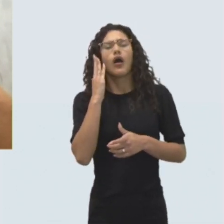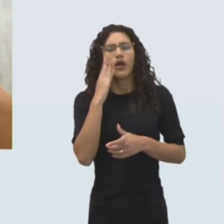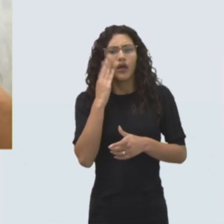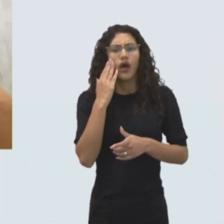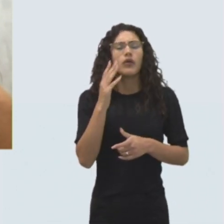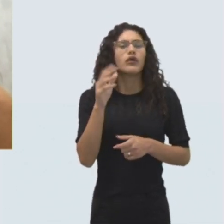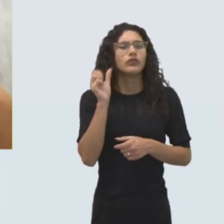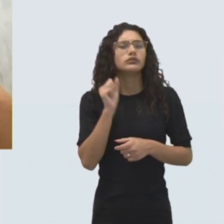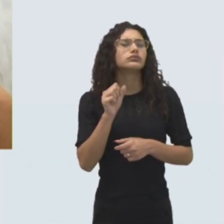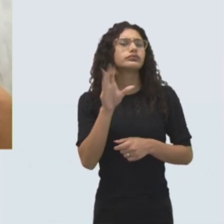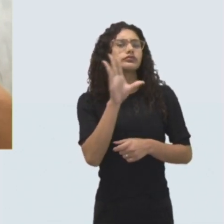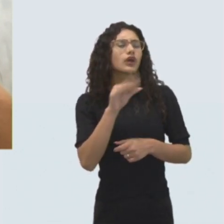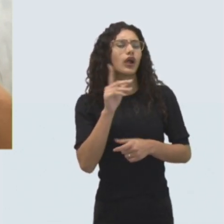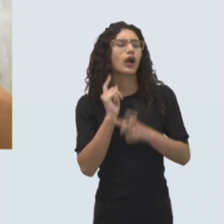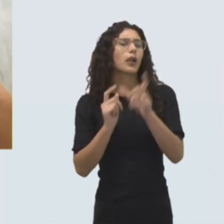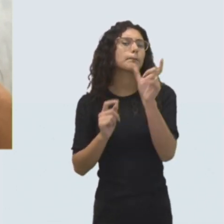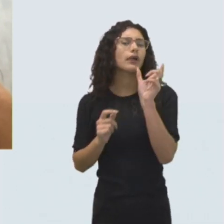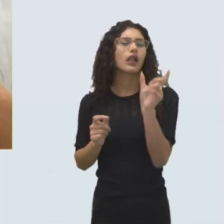na palavra